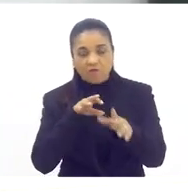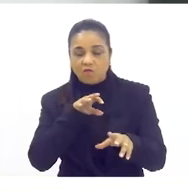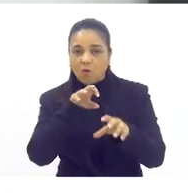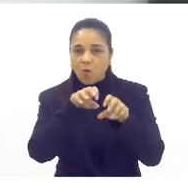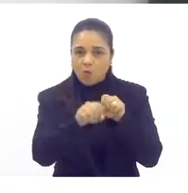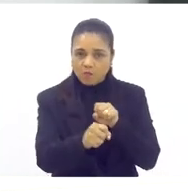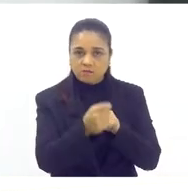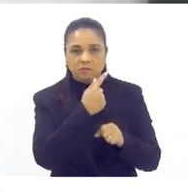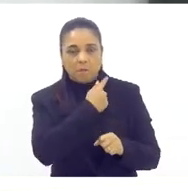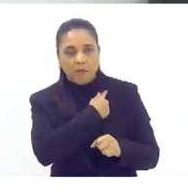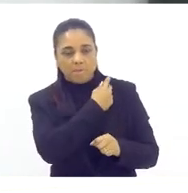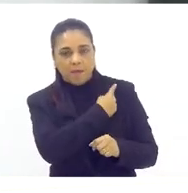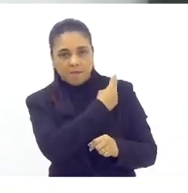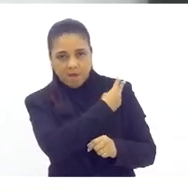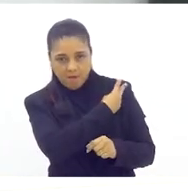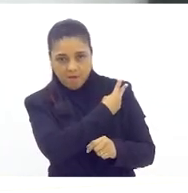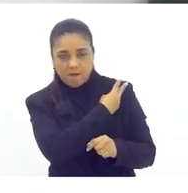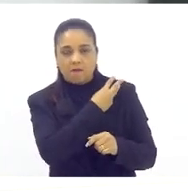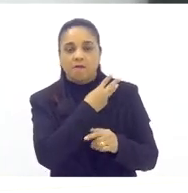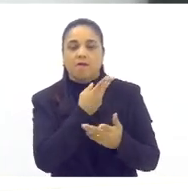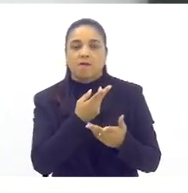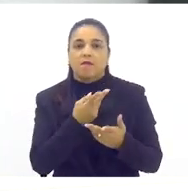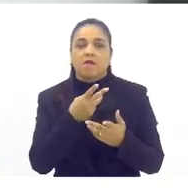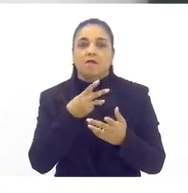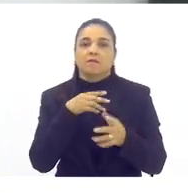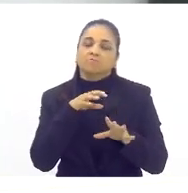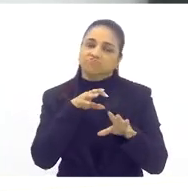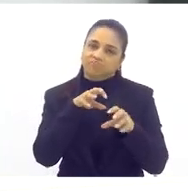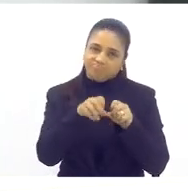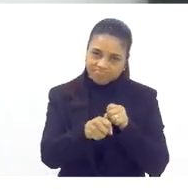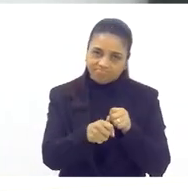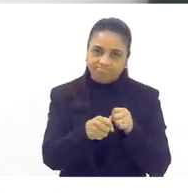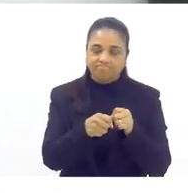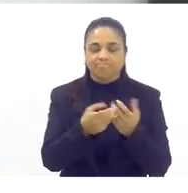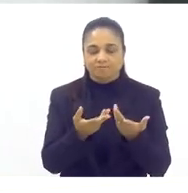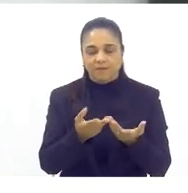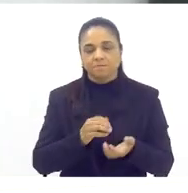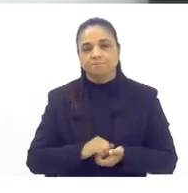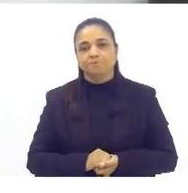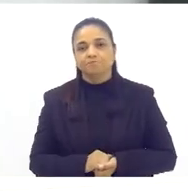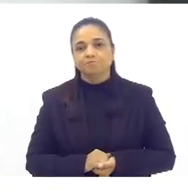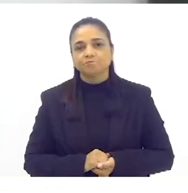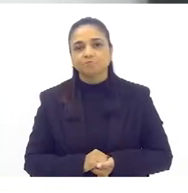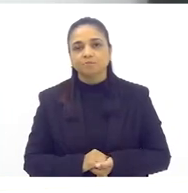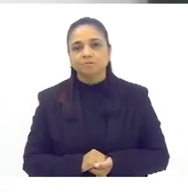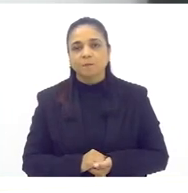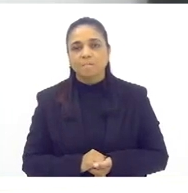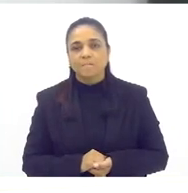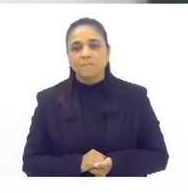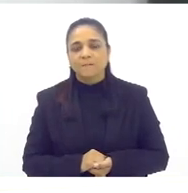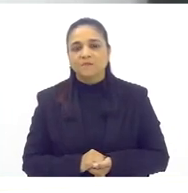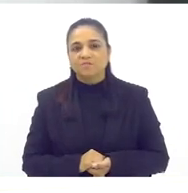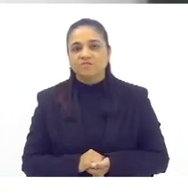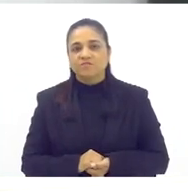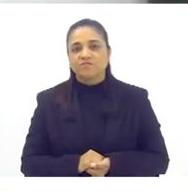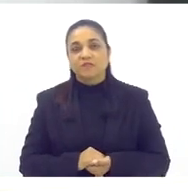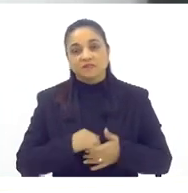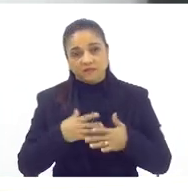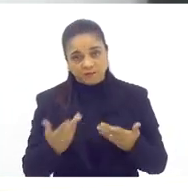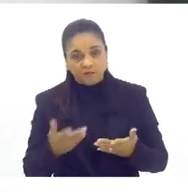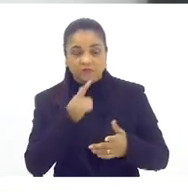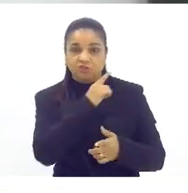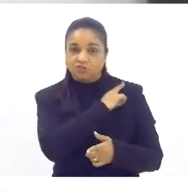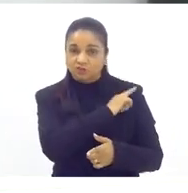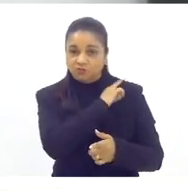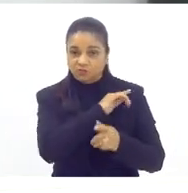técnico o subsequente e a concomitância externa é para gente ser